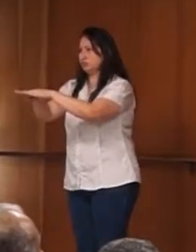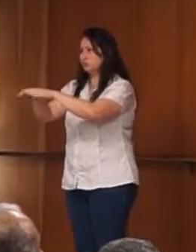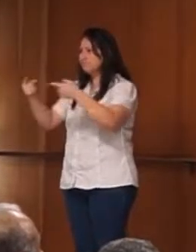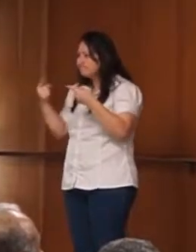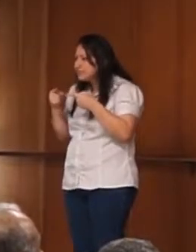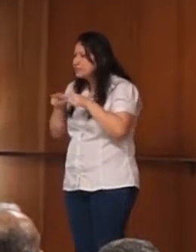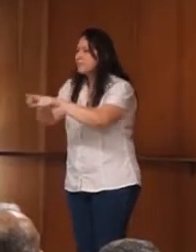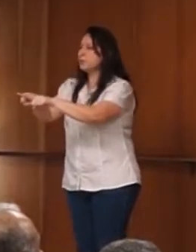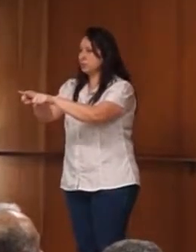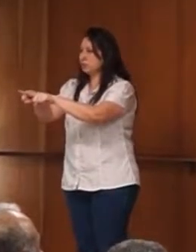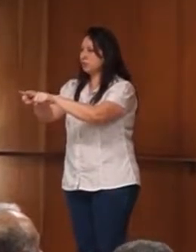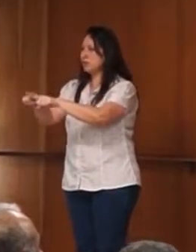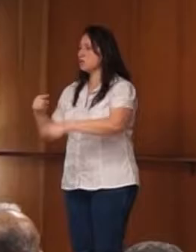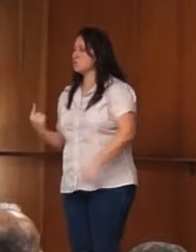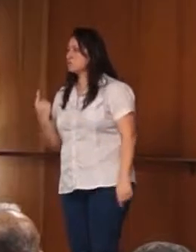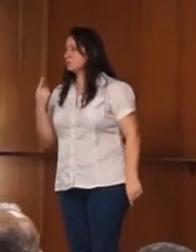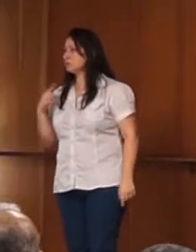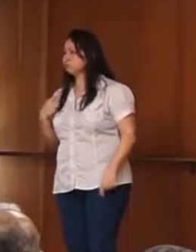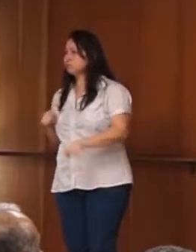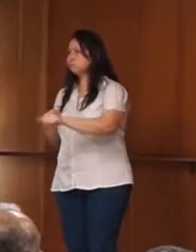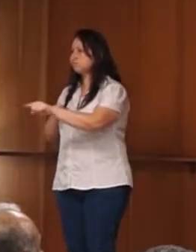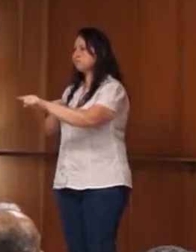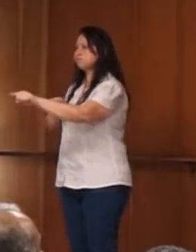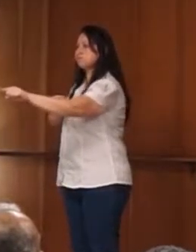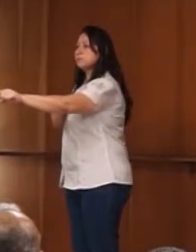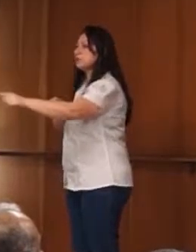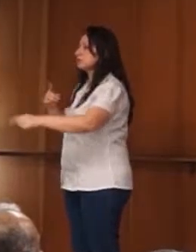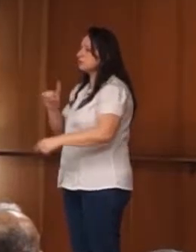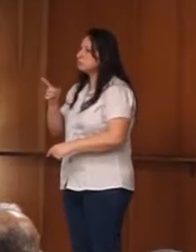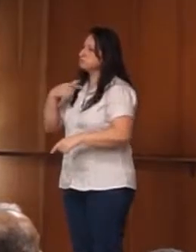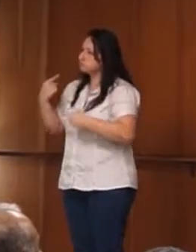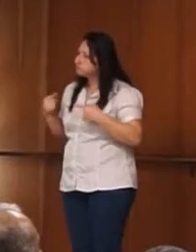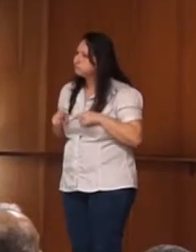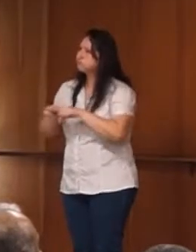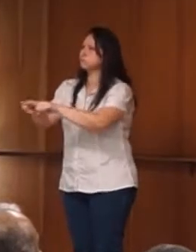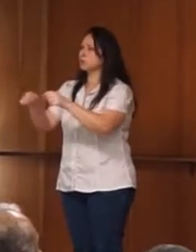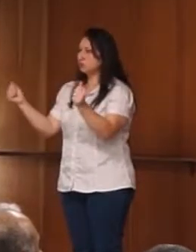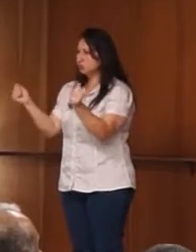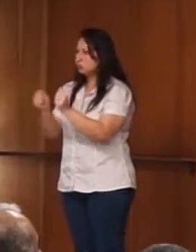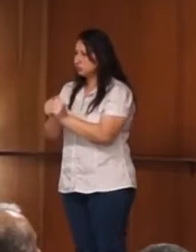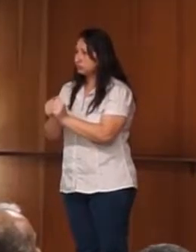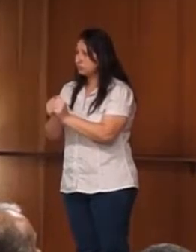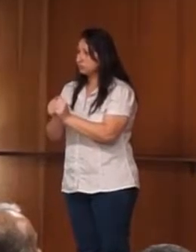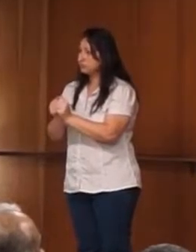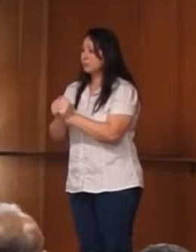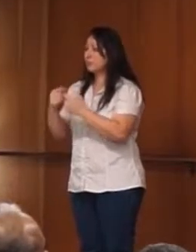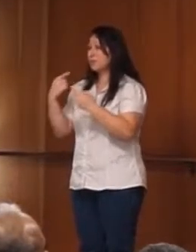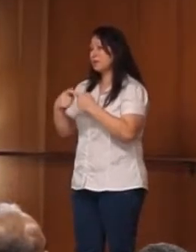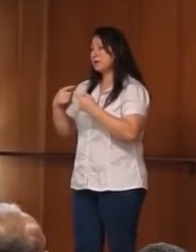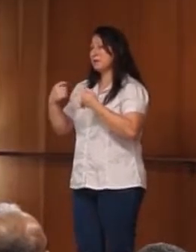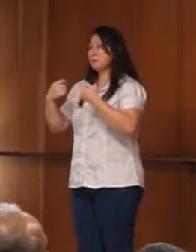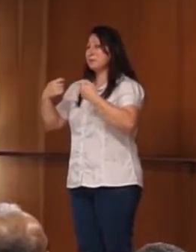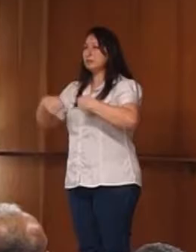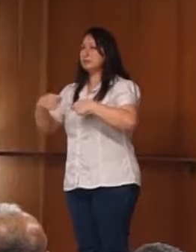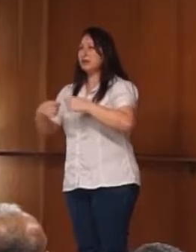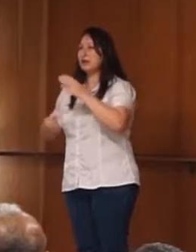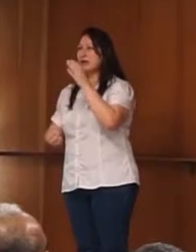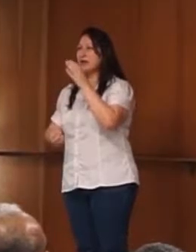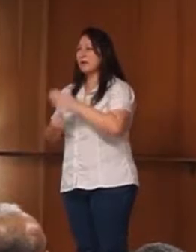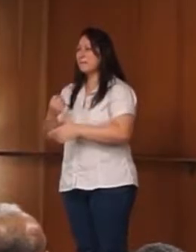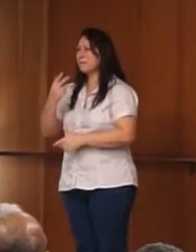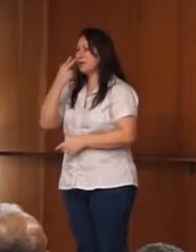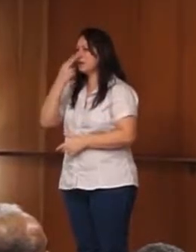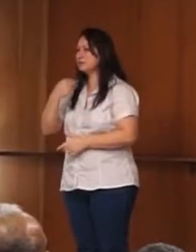há espaço para uma só. Porque, senão, nós vamos simplesmente criar uma situação